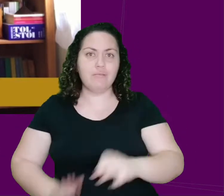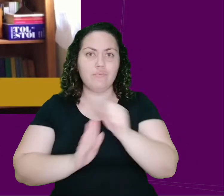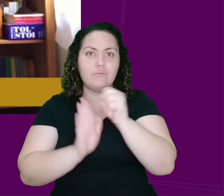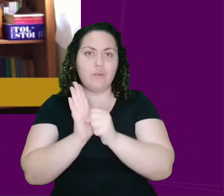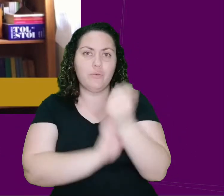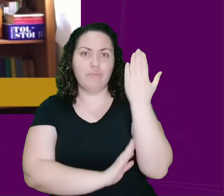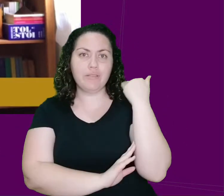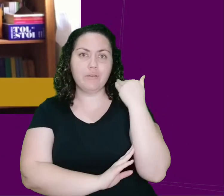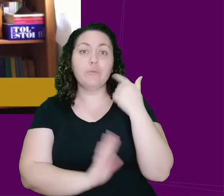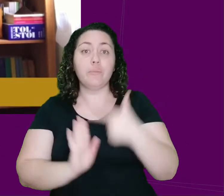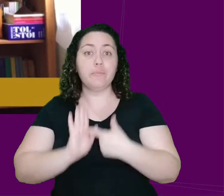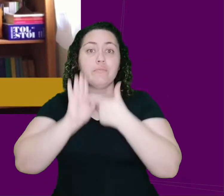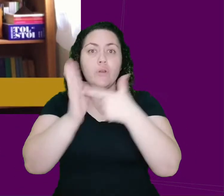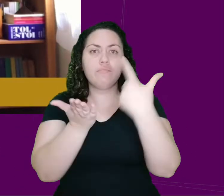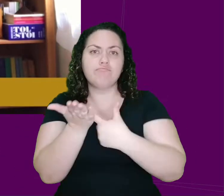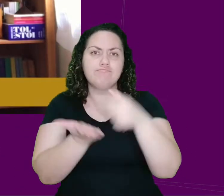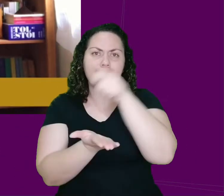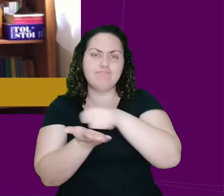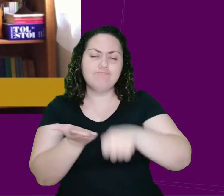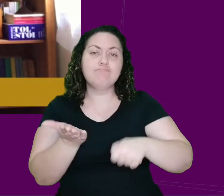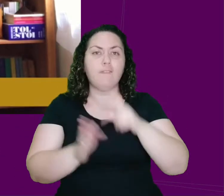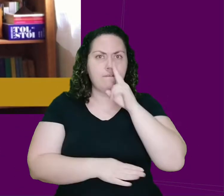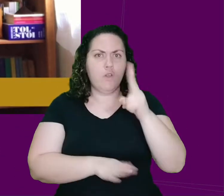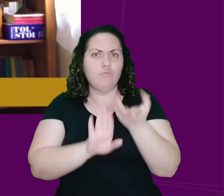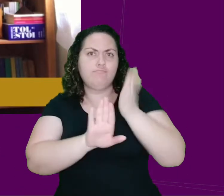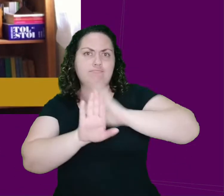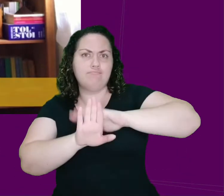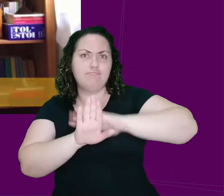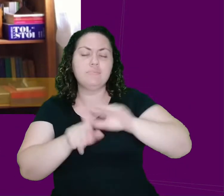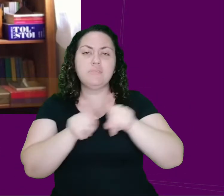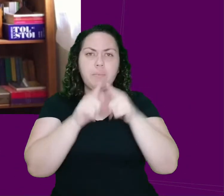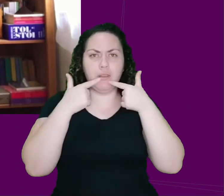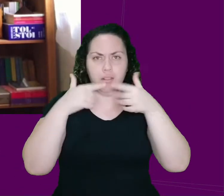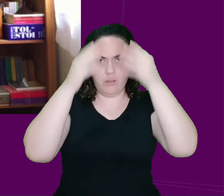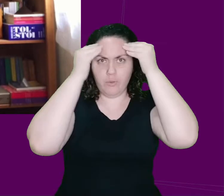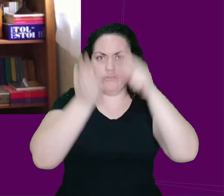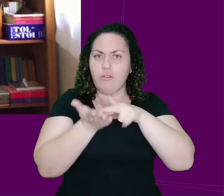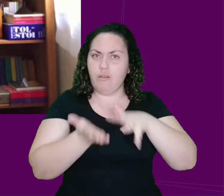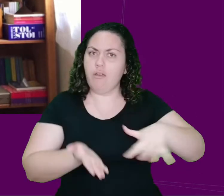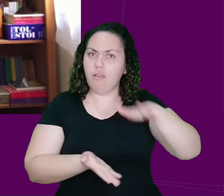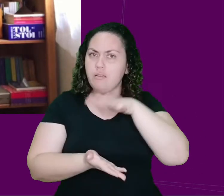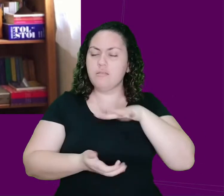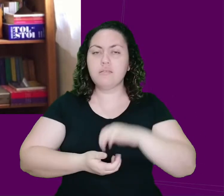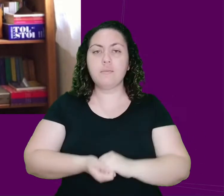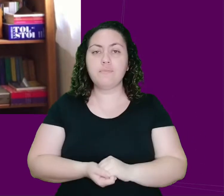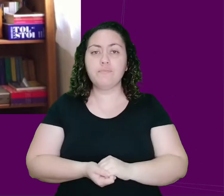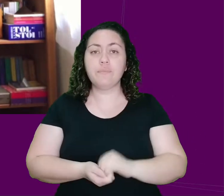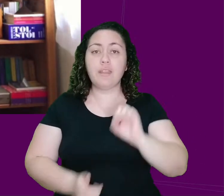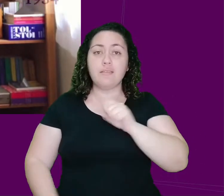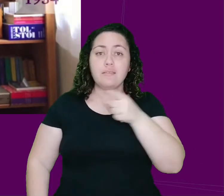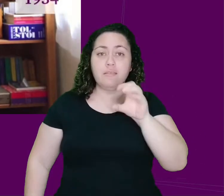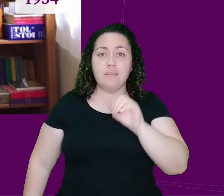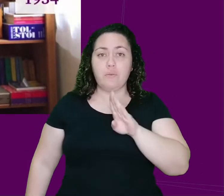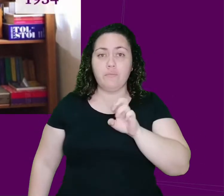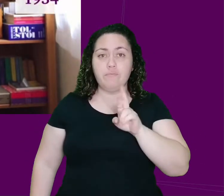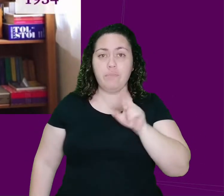por meio de obras de forte caráter ideológico e de linguagem realista. São Bernardo, publicado